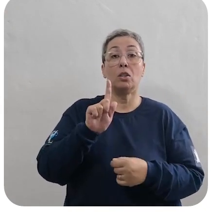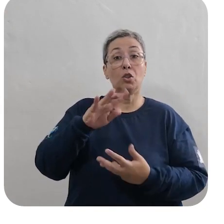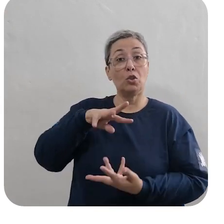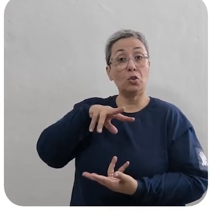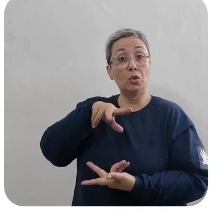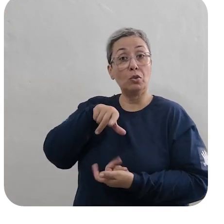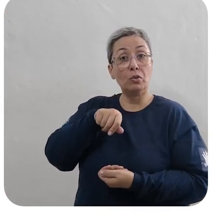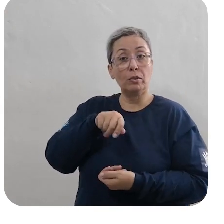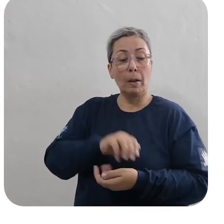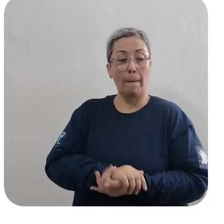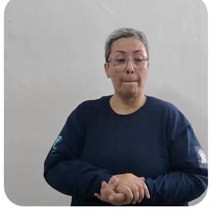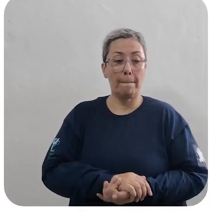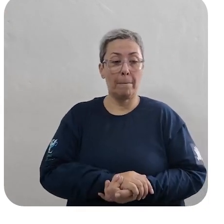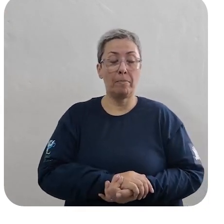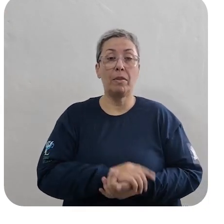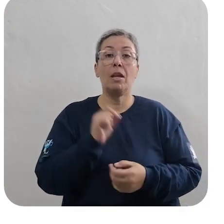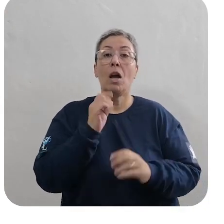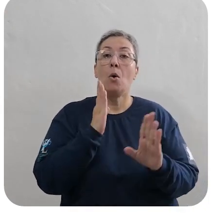Geografia.